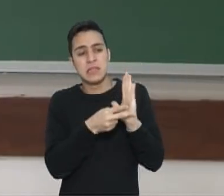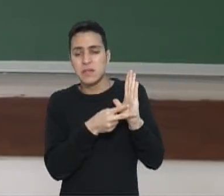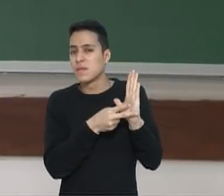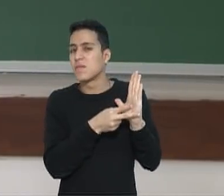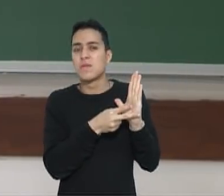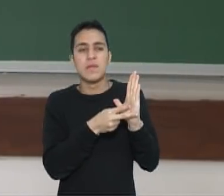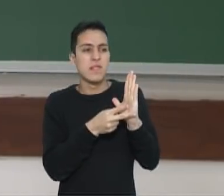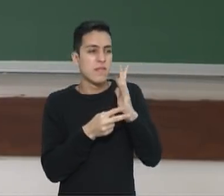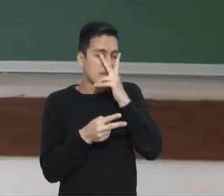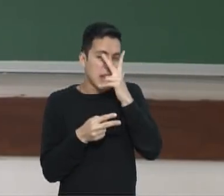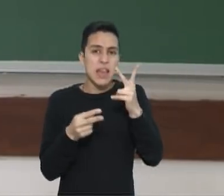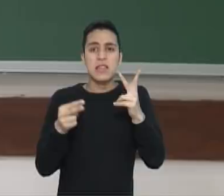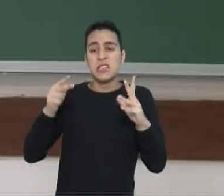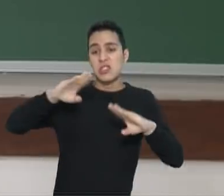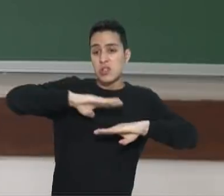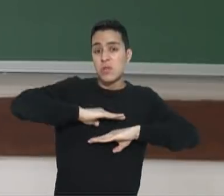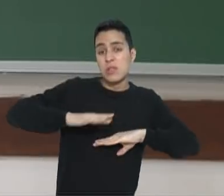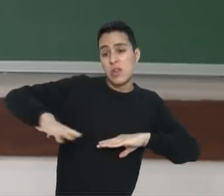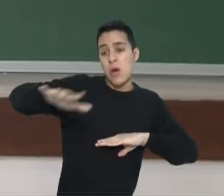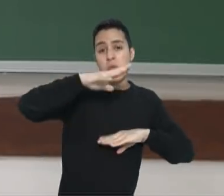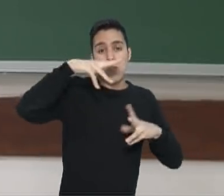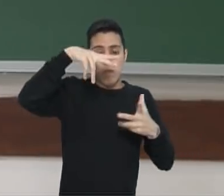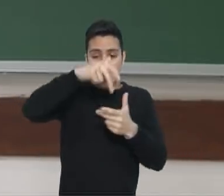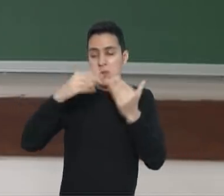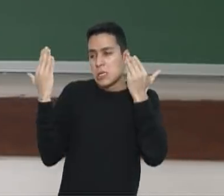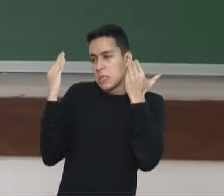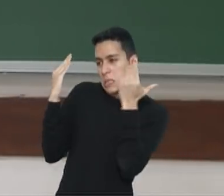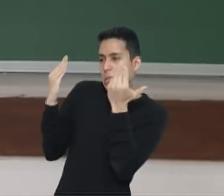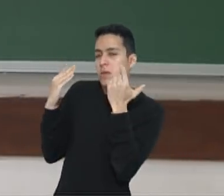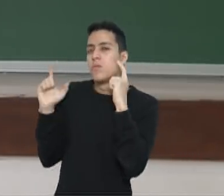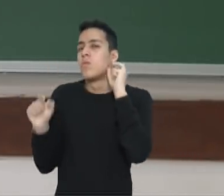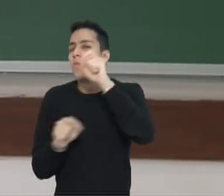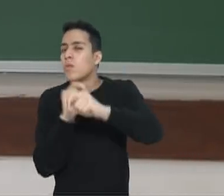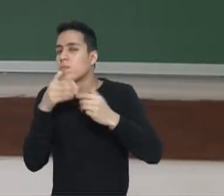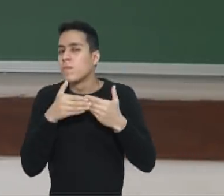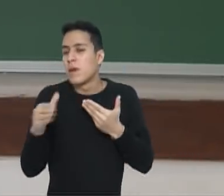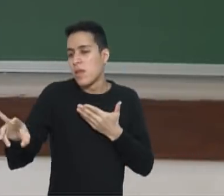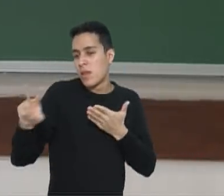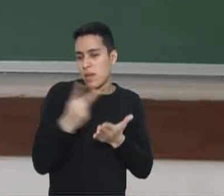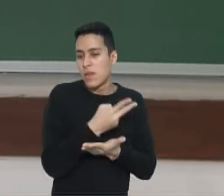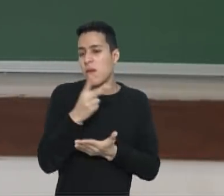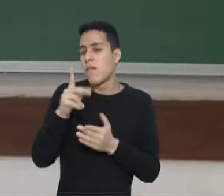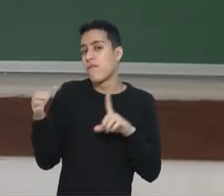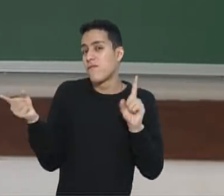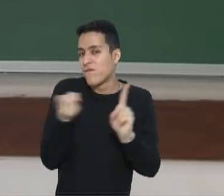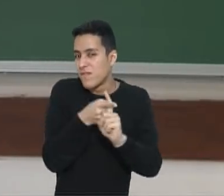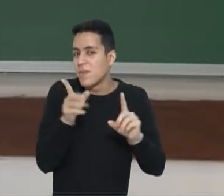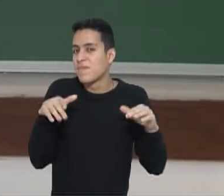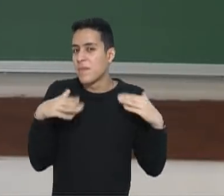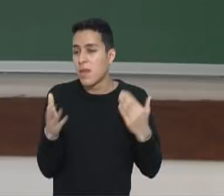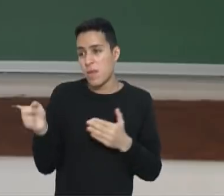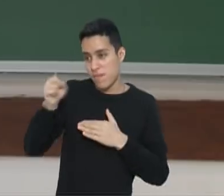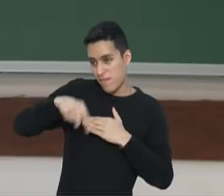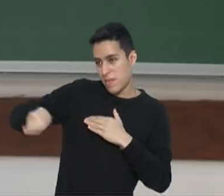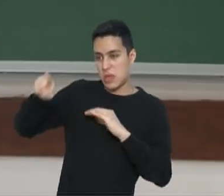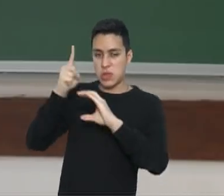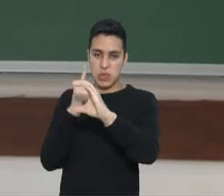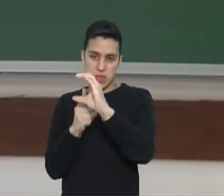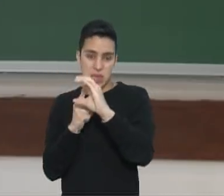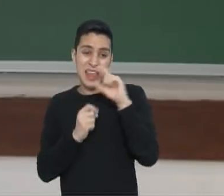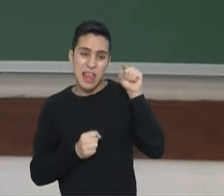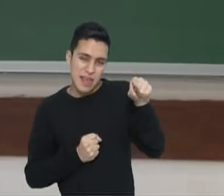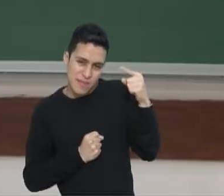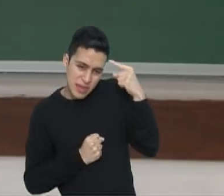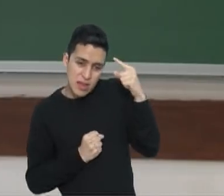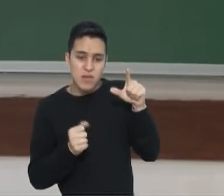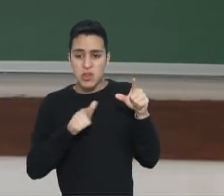jogador uma situação internacional de desconfiança do outro lado. O que vai acontecer? Que ataque vai ser feito pelos comunistas? Ele pensava